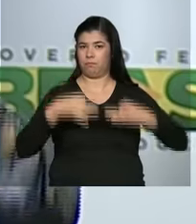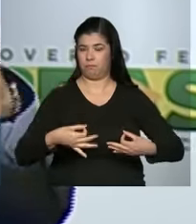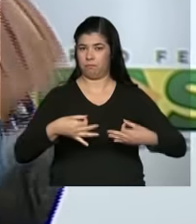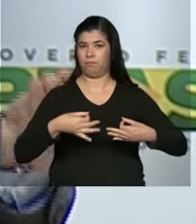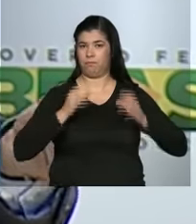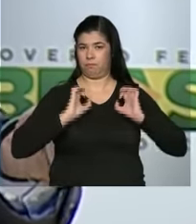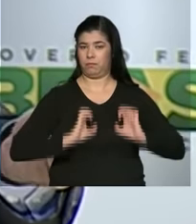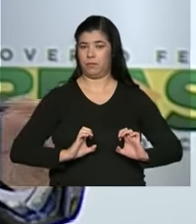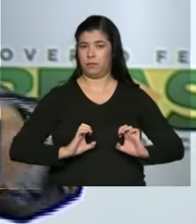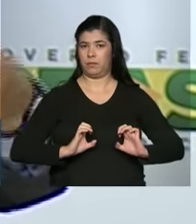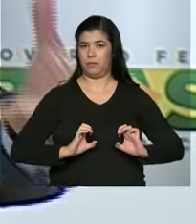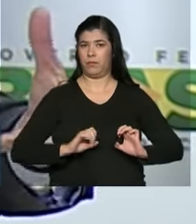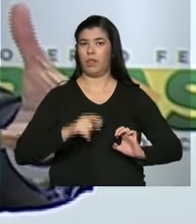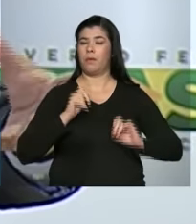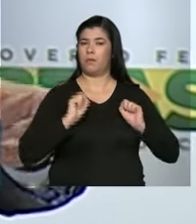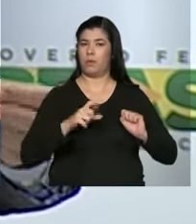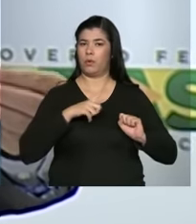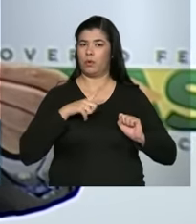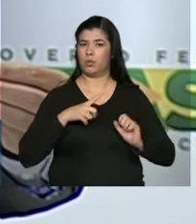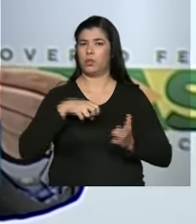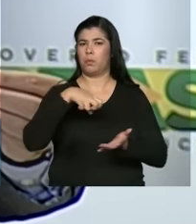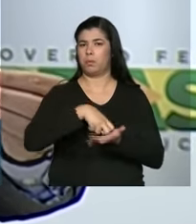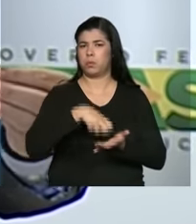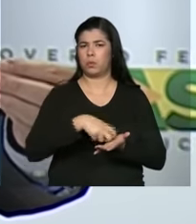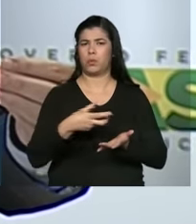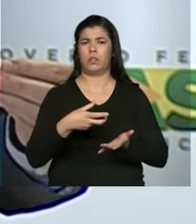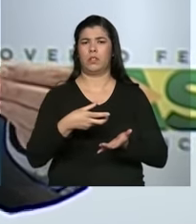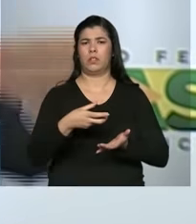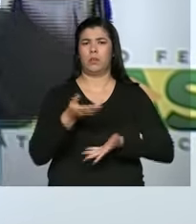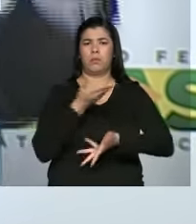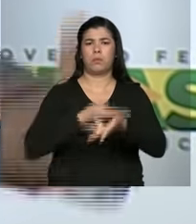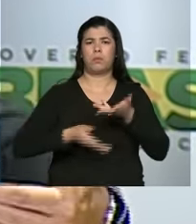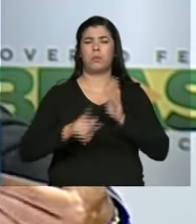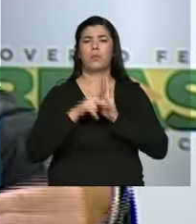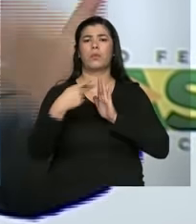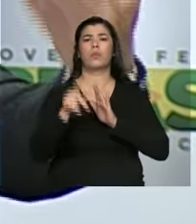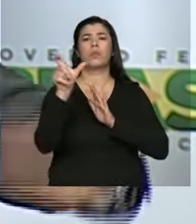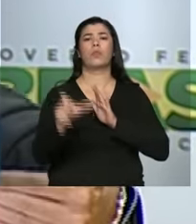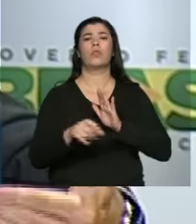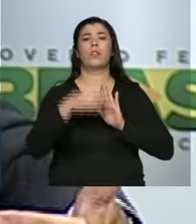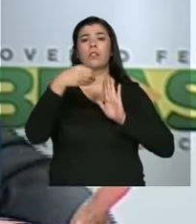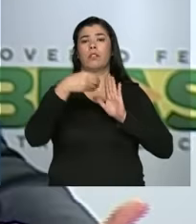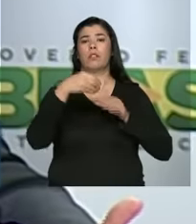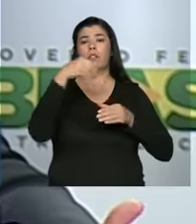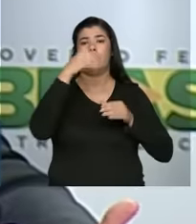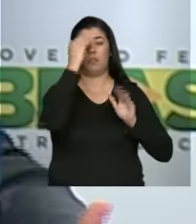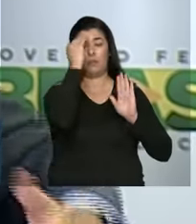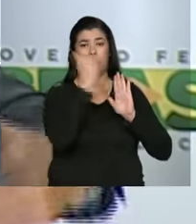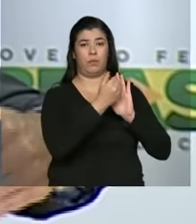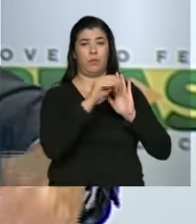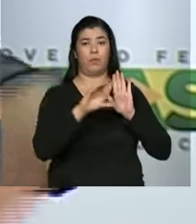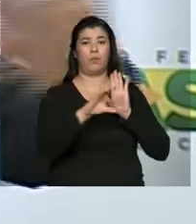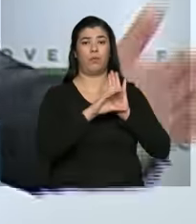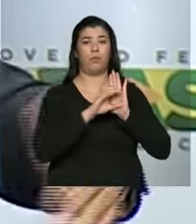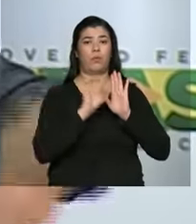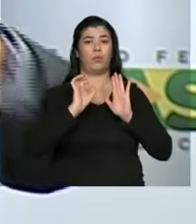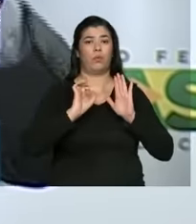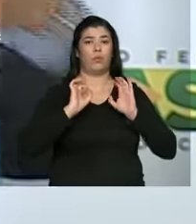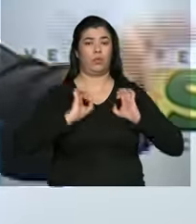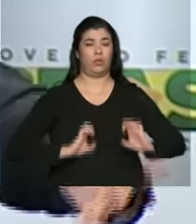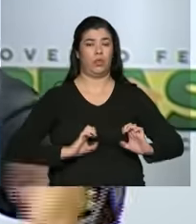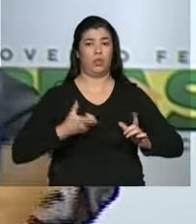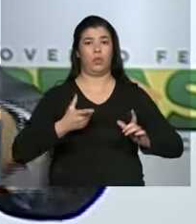prever sanções punições eh relacionadas àquilo que tá previsto nos códigos de éticas da categoria que pode desde